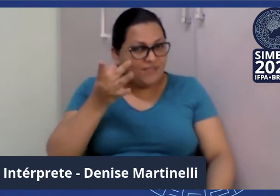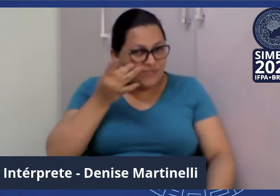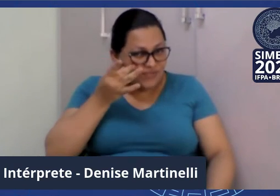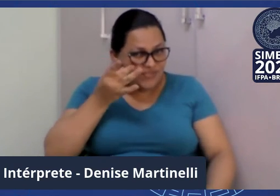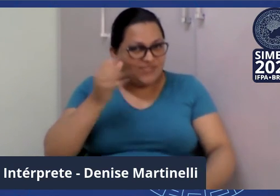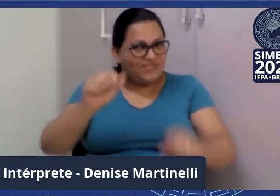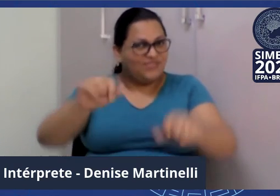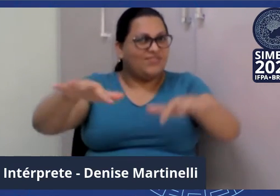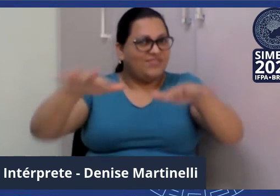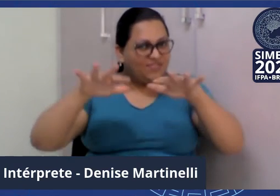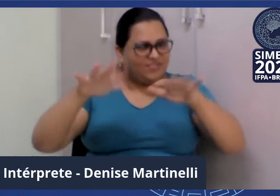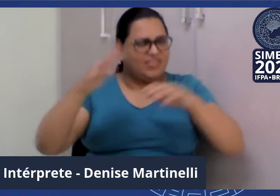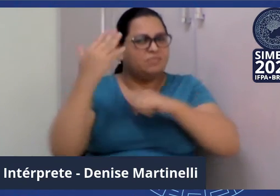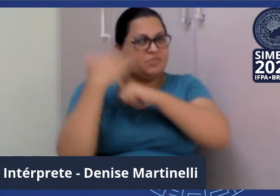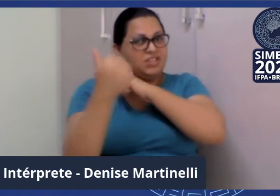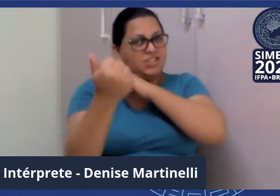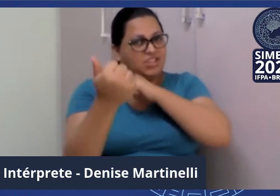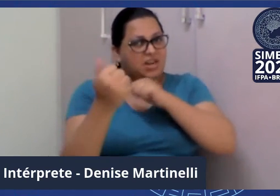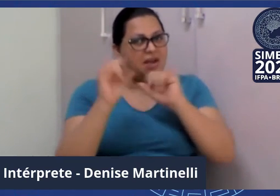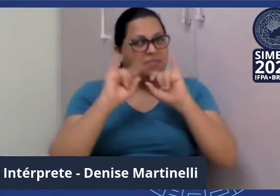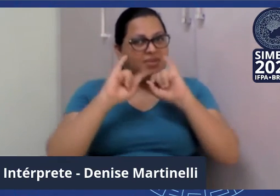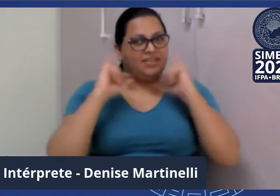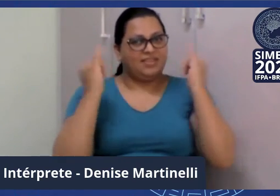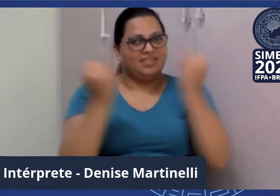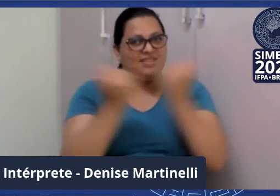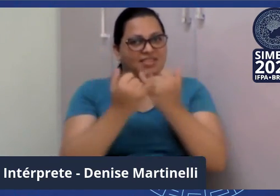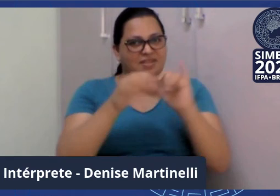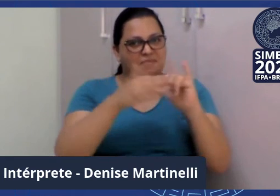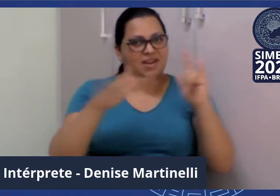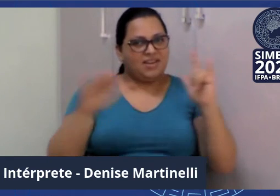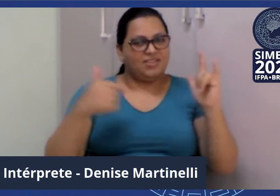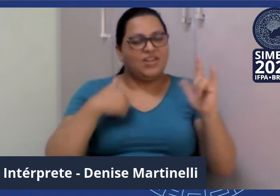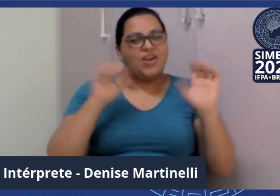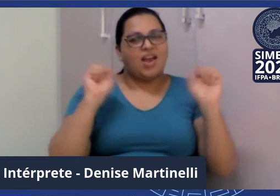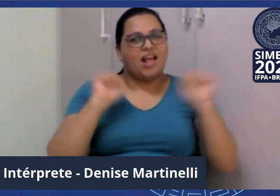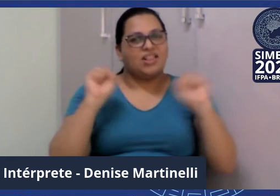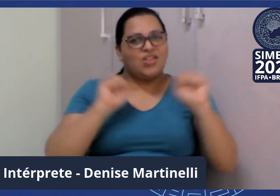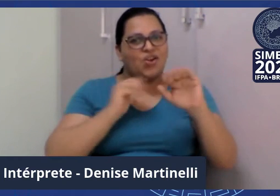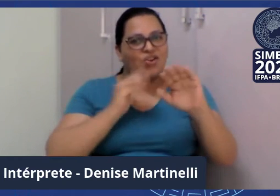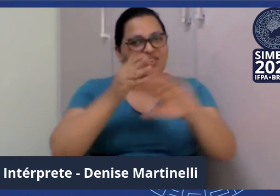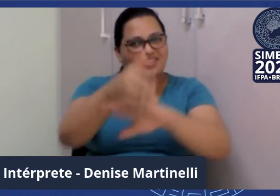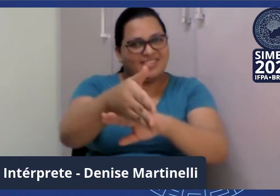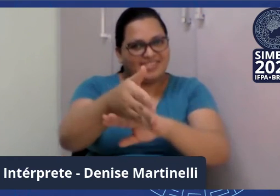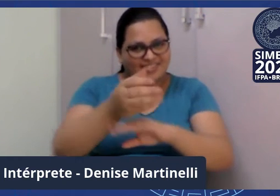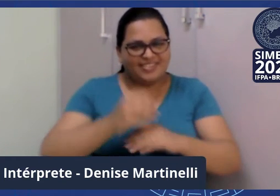prazer. Então, eu queria agradecer a oportunidade de estar aqui hoje com vocês.